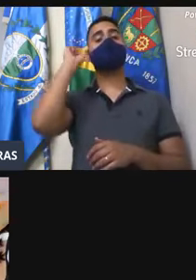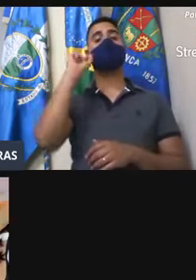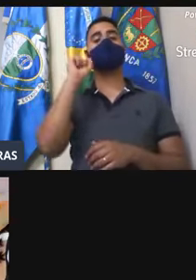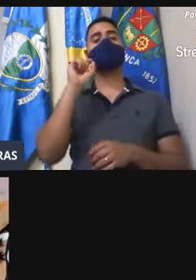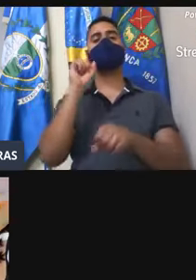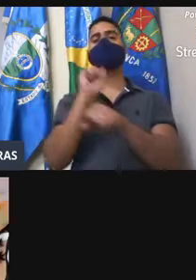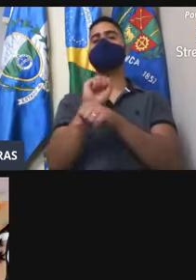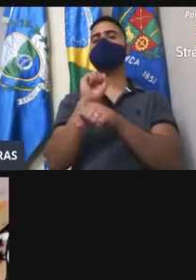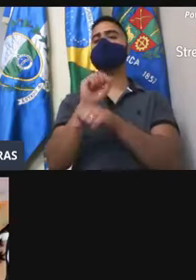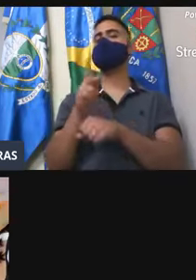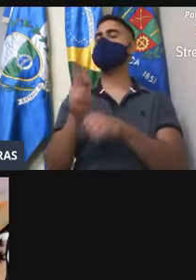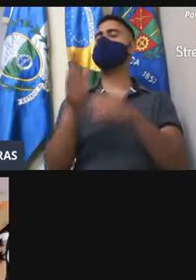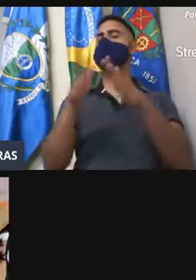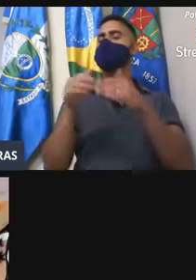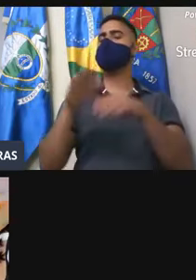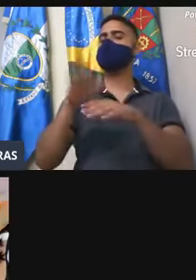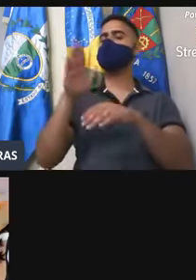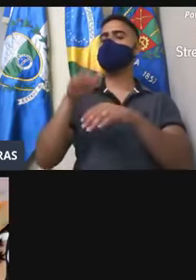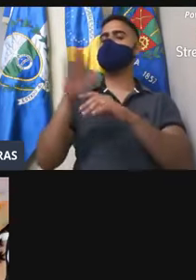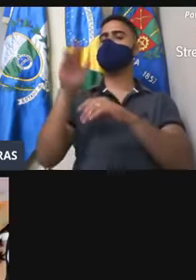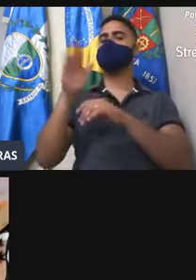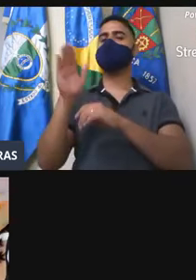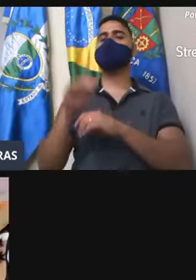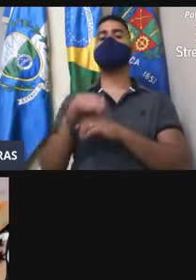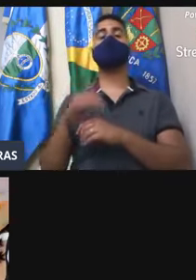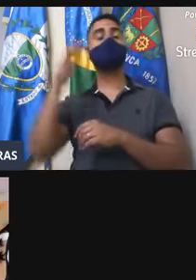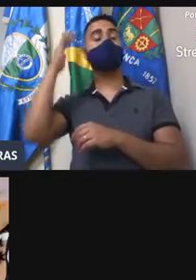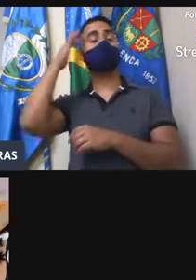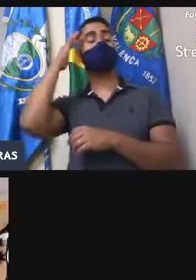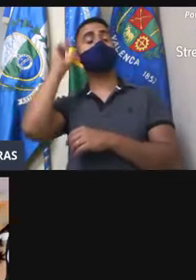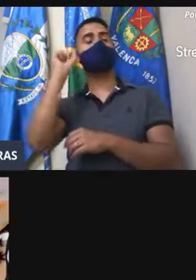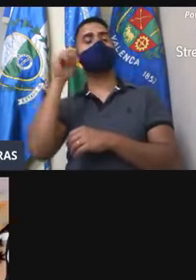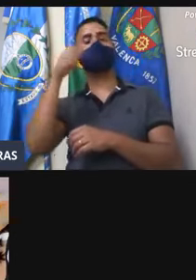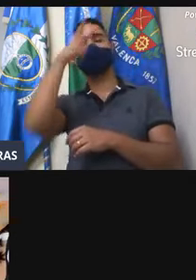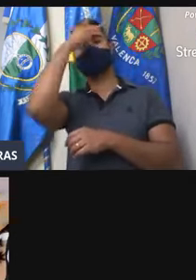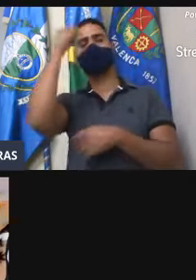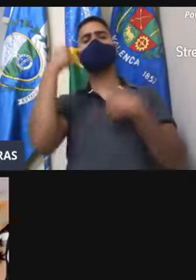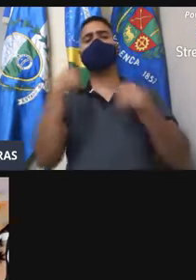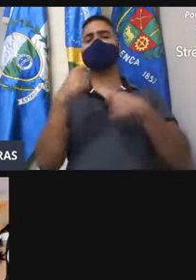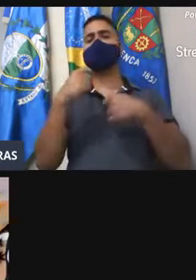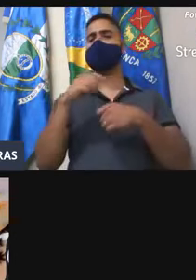espera, sempre está sempre pedindo mais, entendeu? Então, eu acho que a prefeitura tem que ter